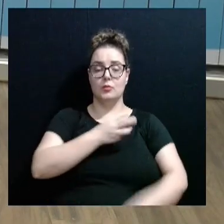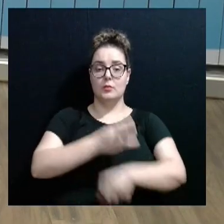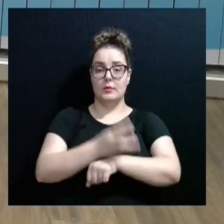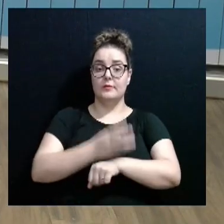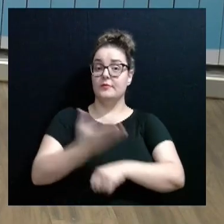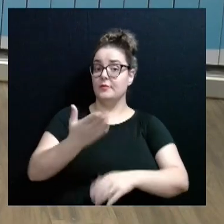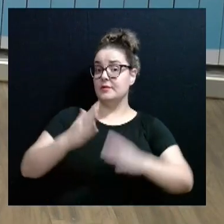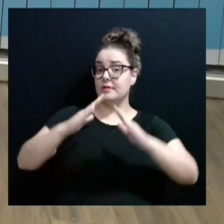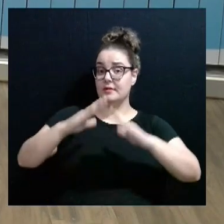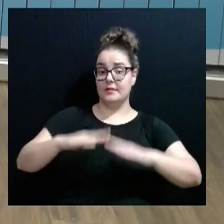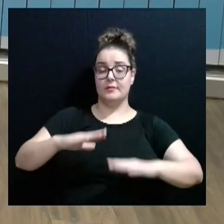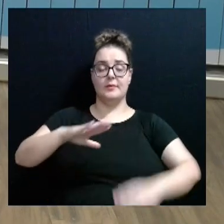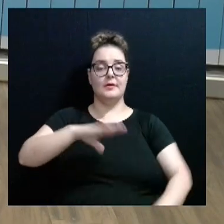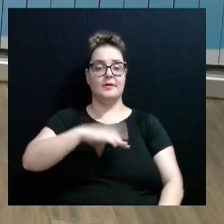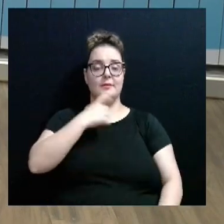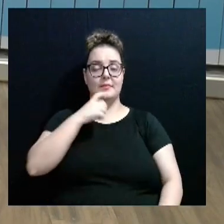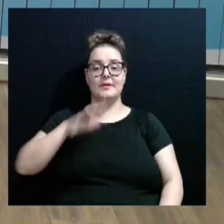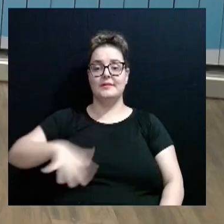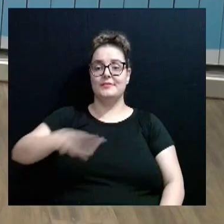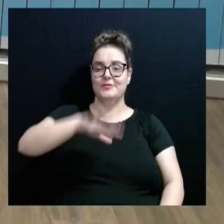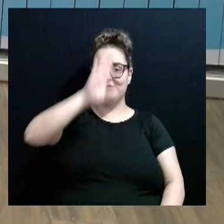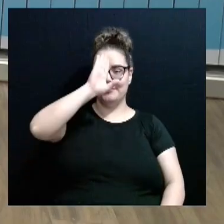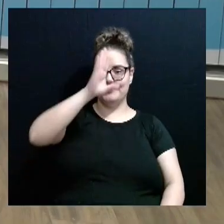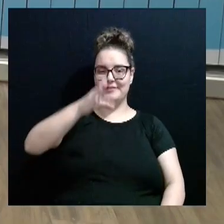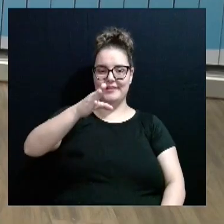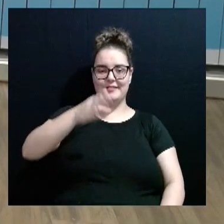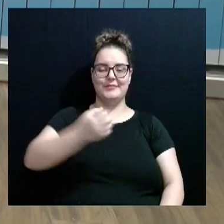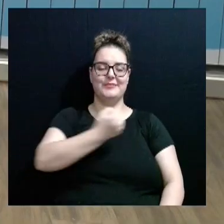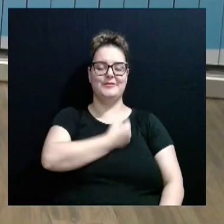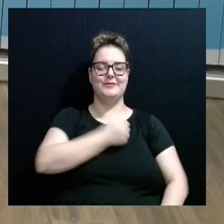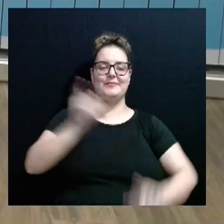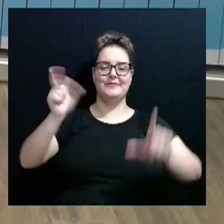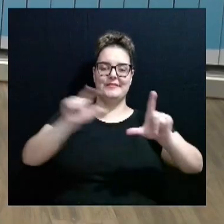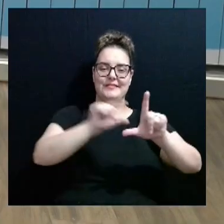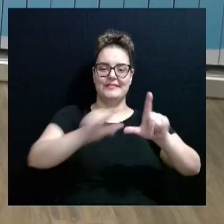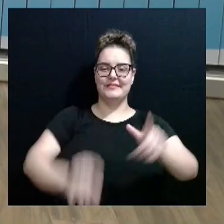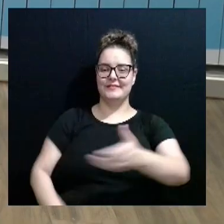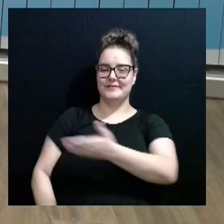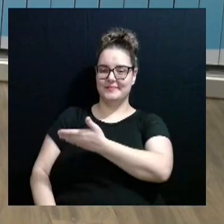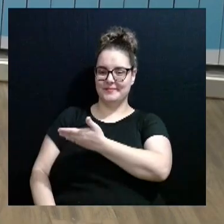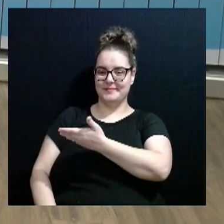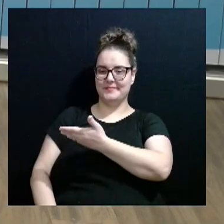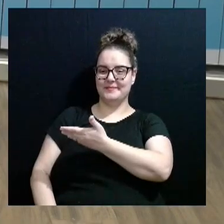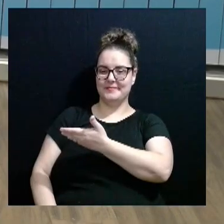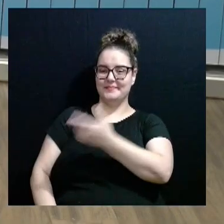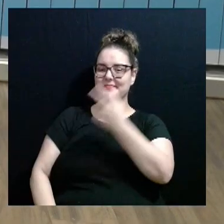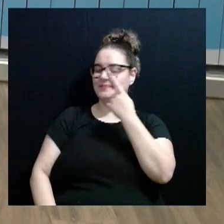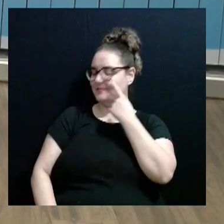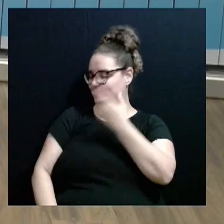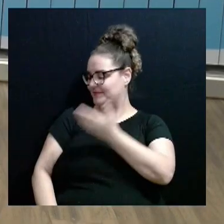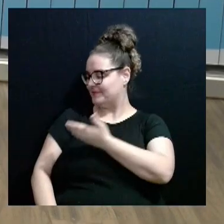e região, pode ir direto no número que aparece aqui embaixo da sua tela. É o